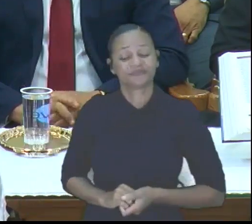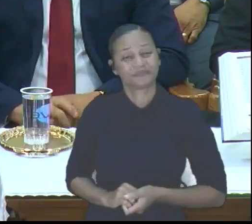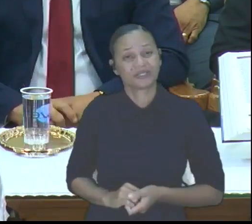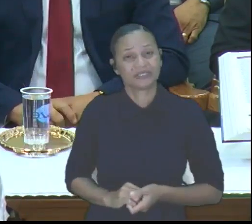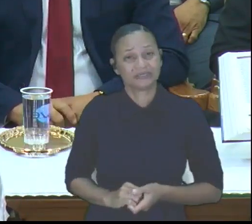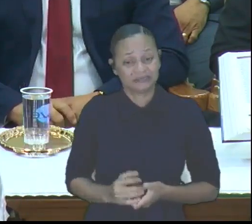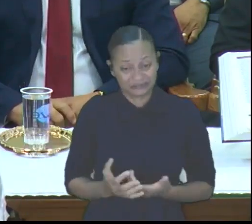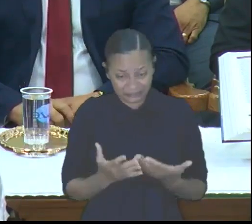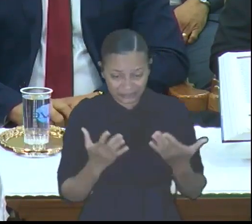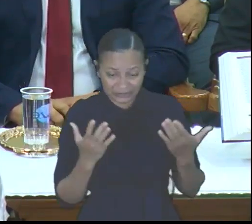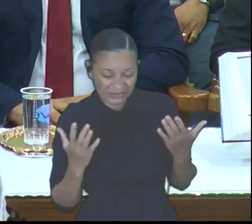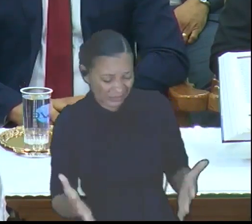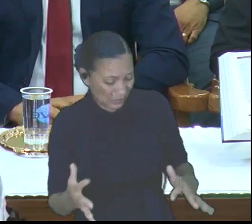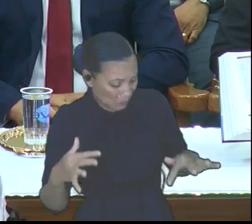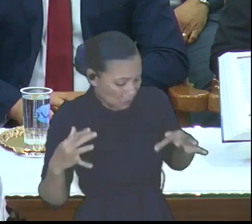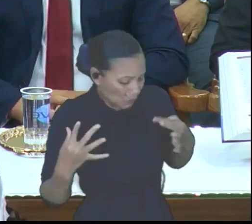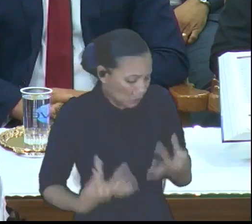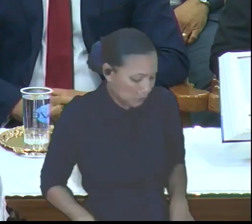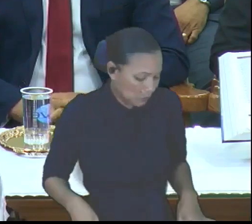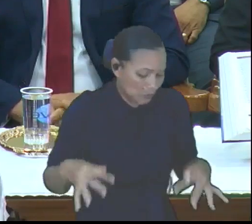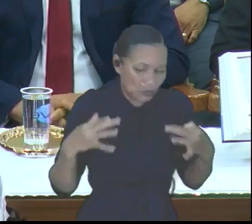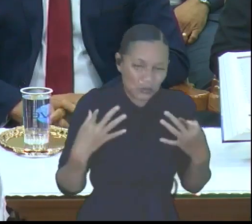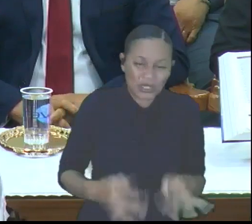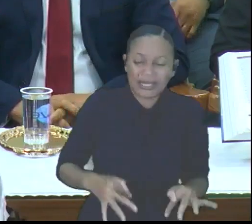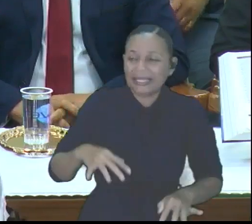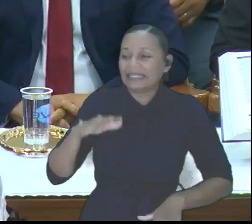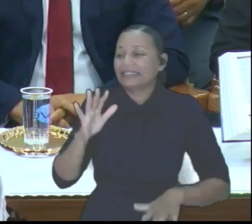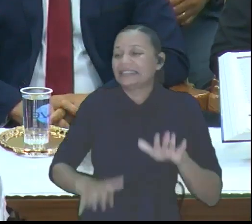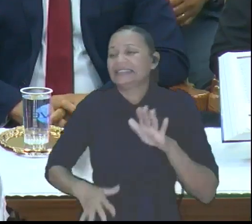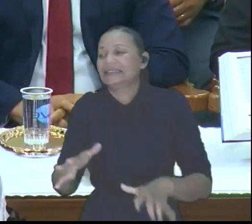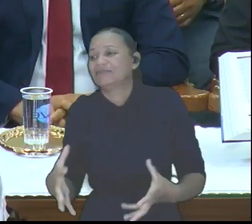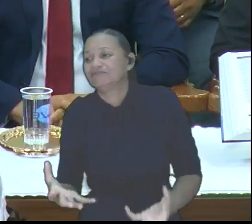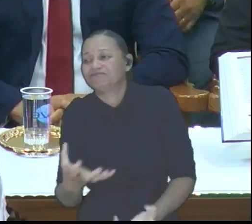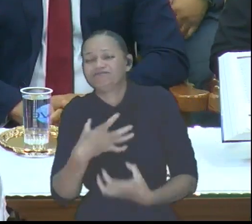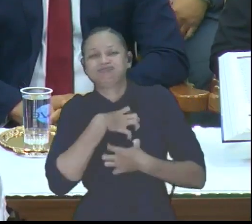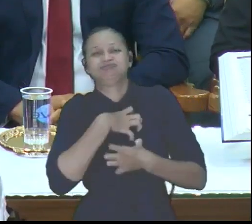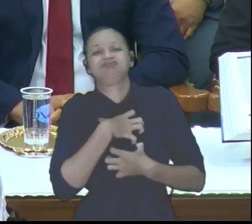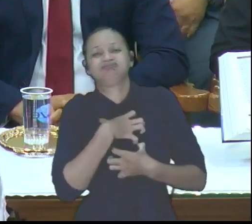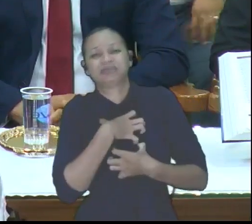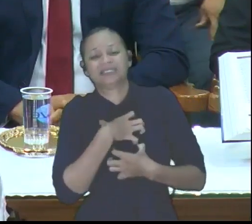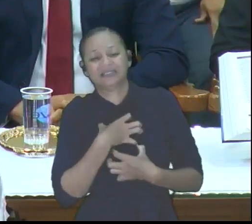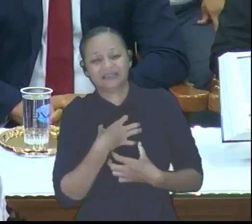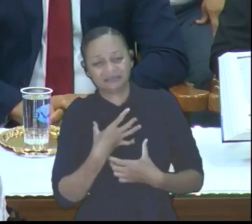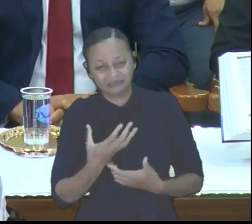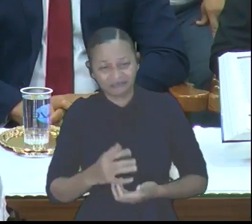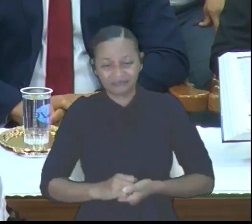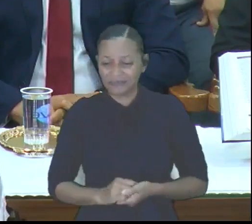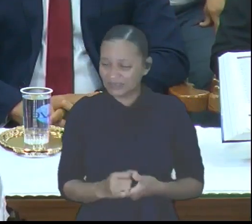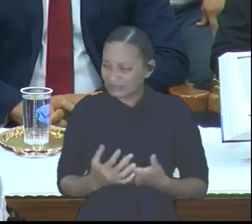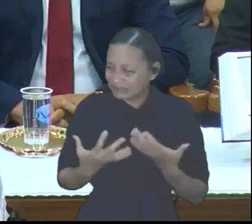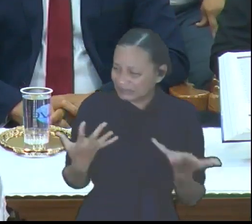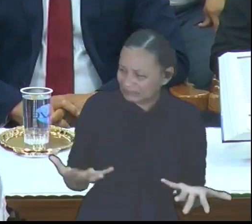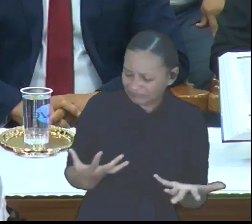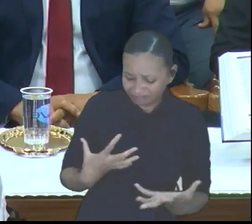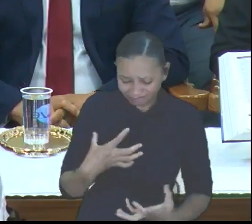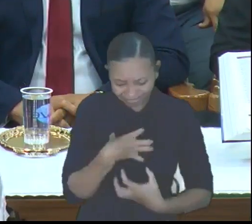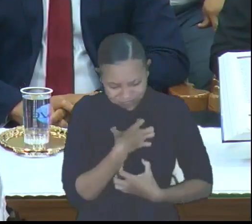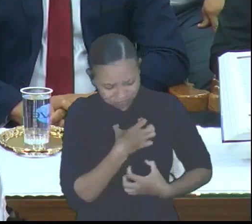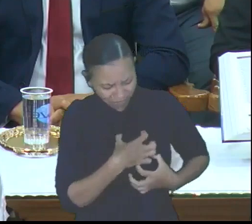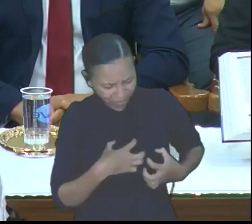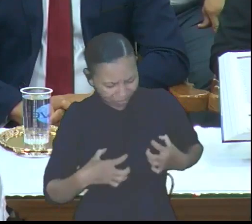E diante da dor, talvez diante da frustração, diante do